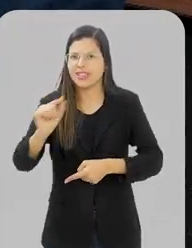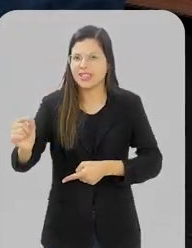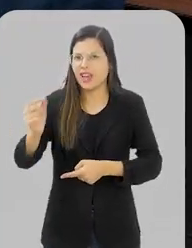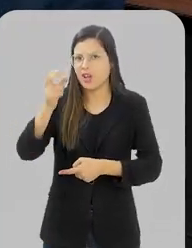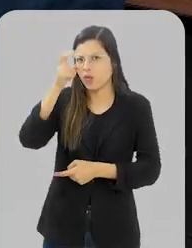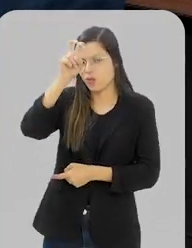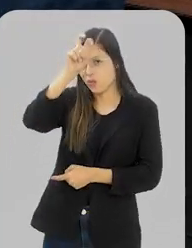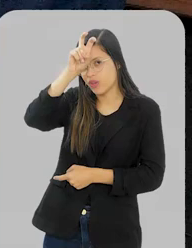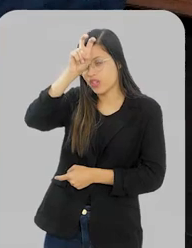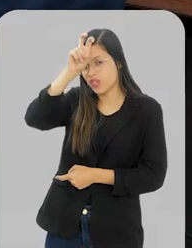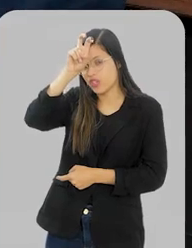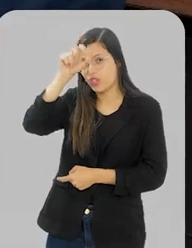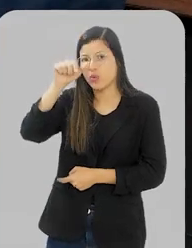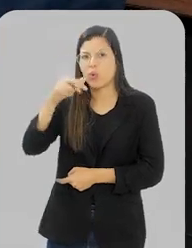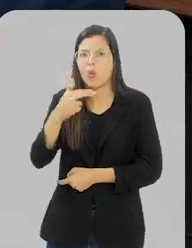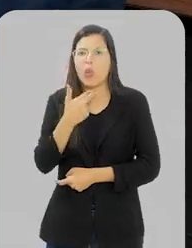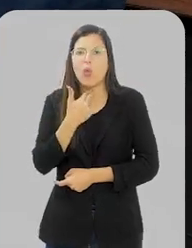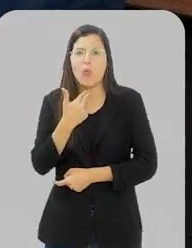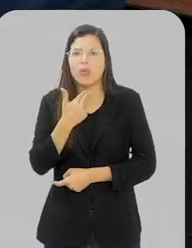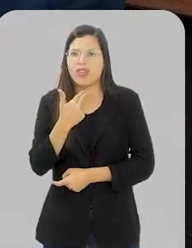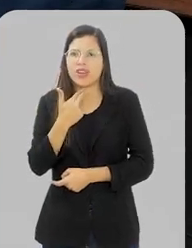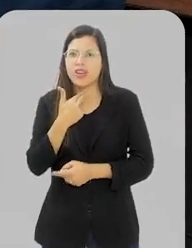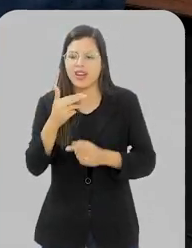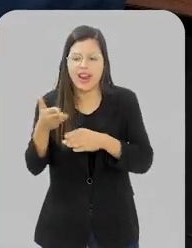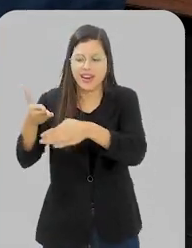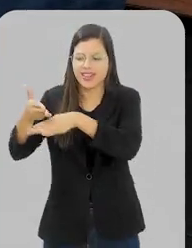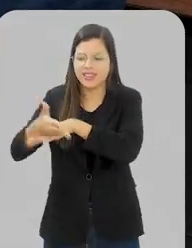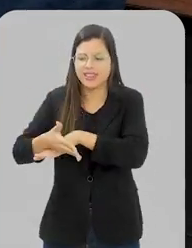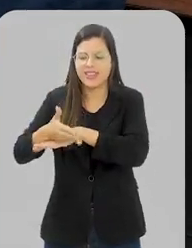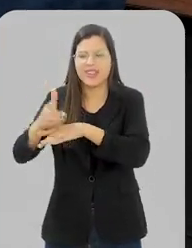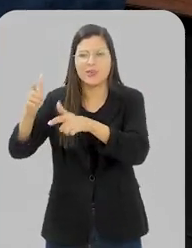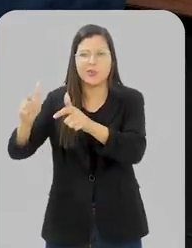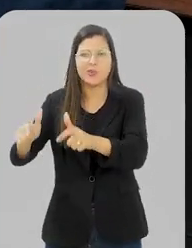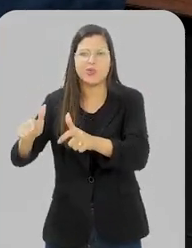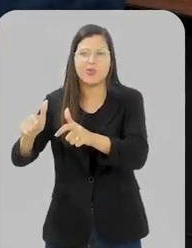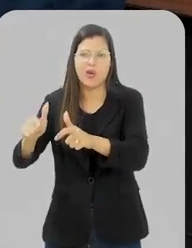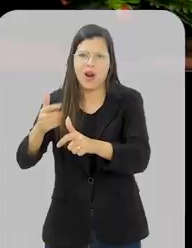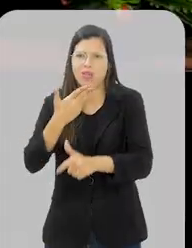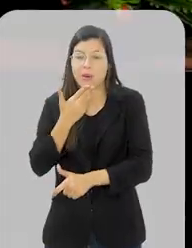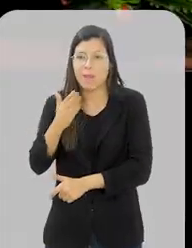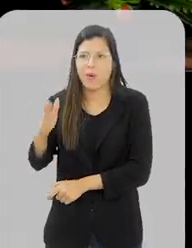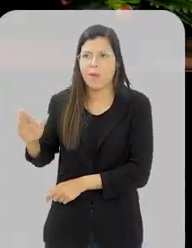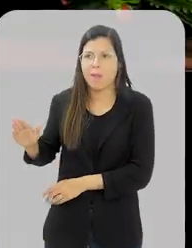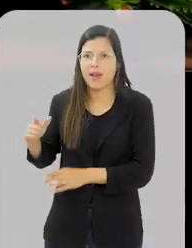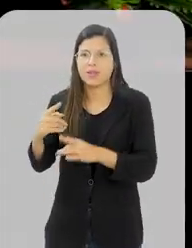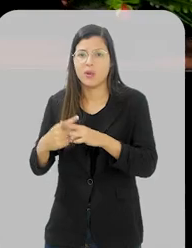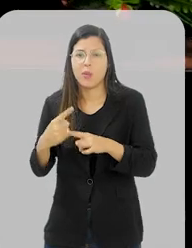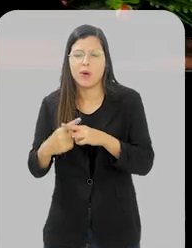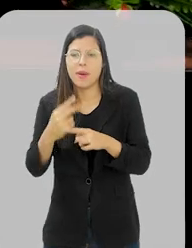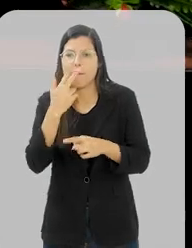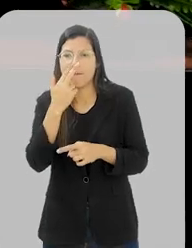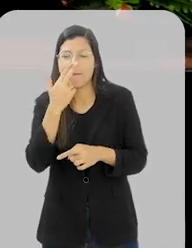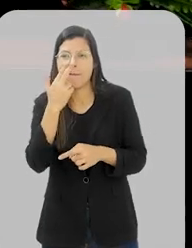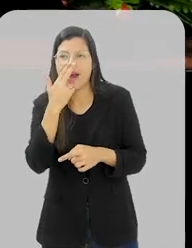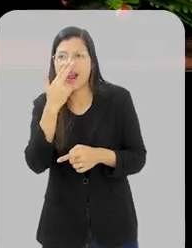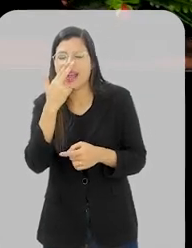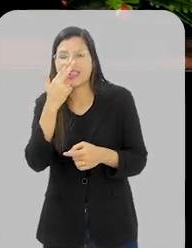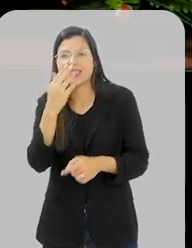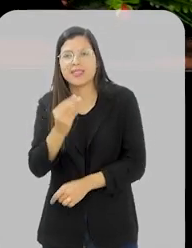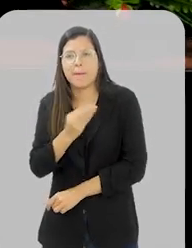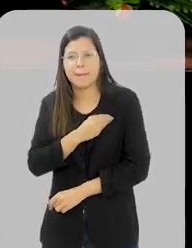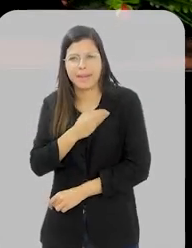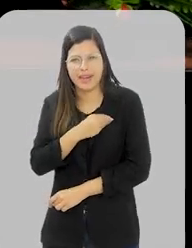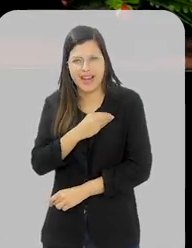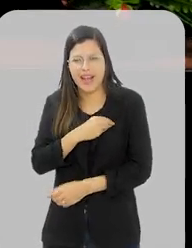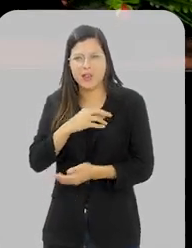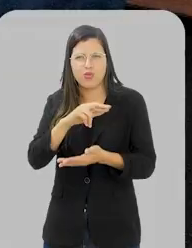Prometida certo porque ela ela vem viciada do trabalho escravo e vem viciada com relação ao Bezerro de ouro vem viciada com relação a